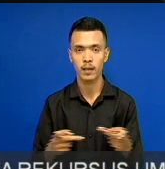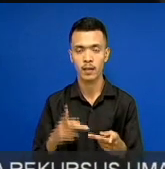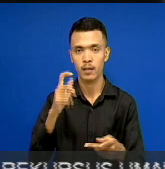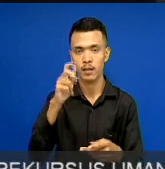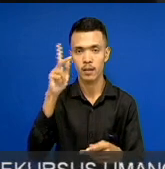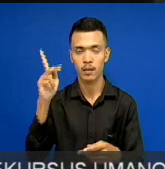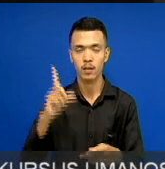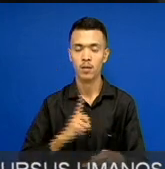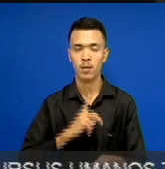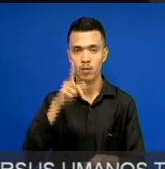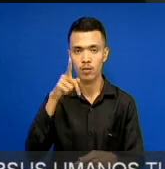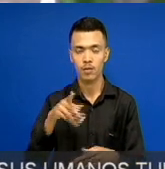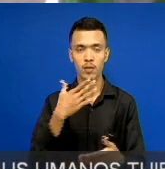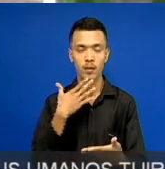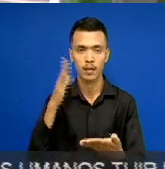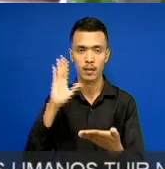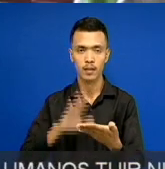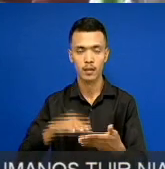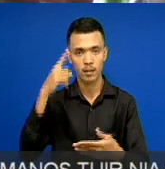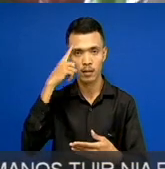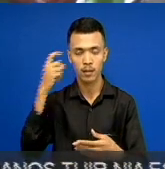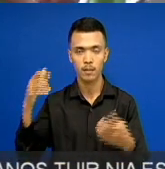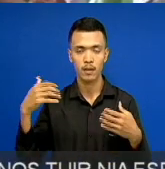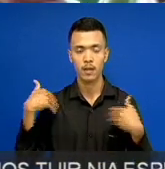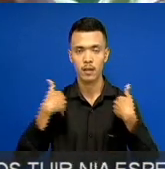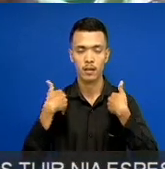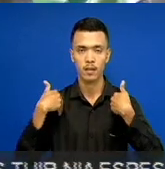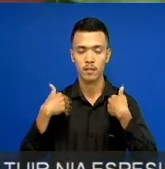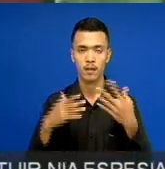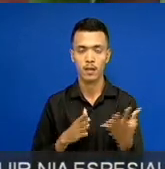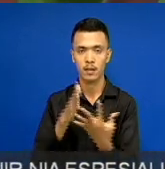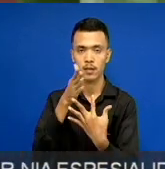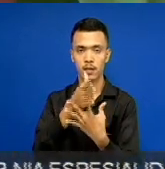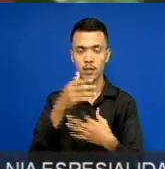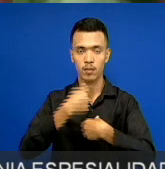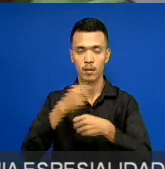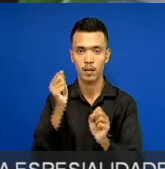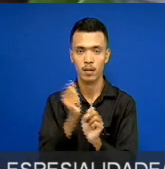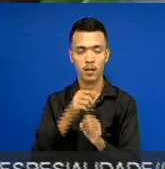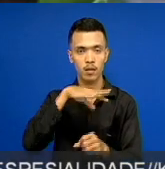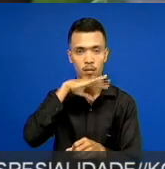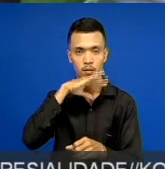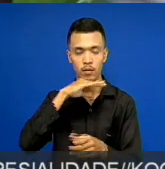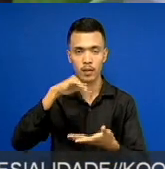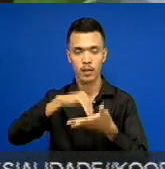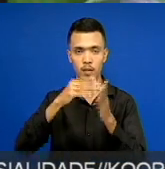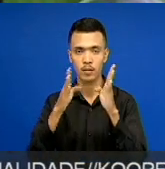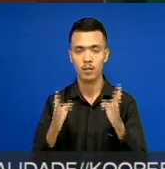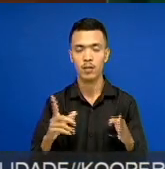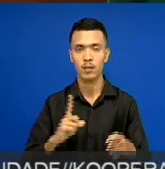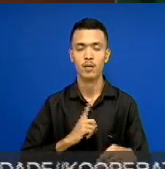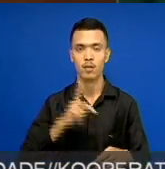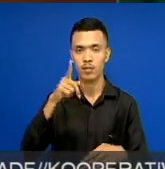Morris von Los Palos ladun saudável tamba animal tamba halofoer. Total estudante e a preescolar Morris von Los